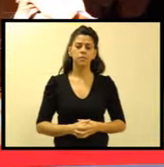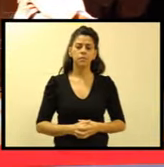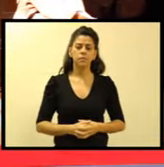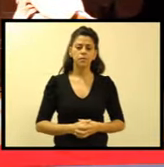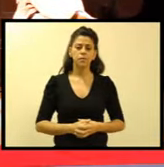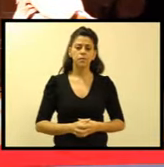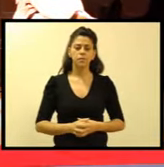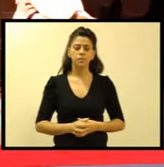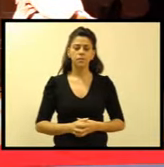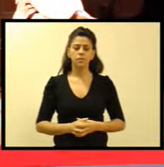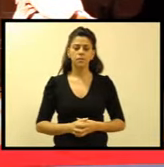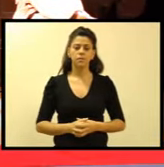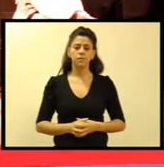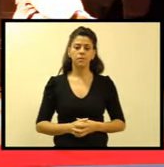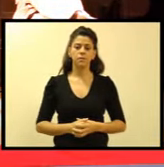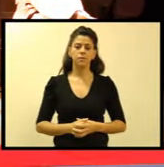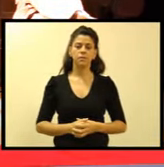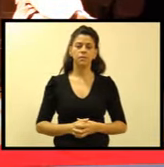zero.